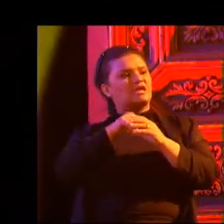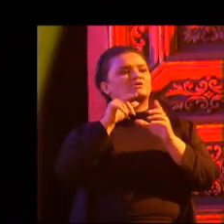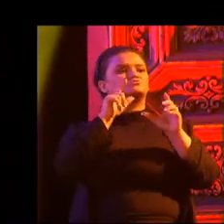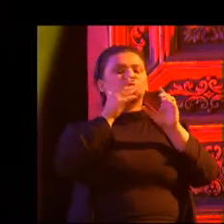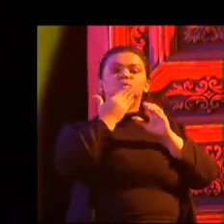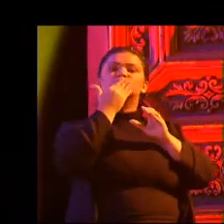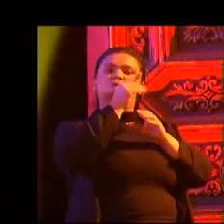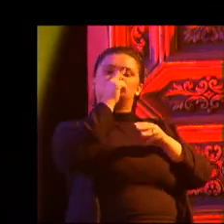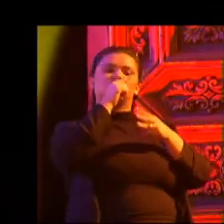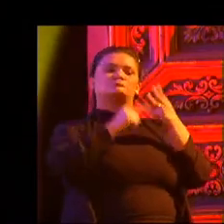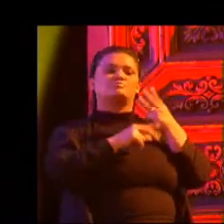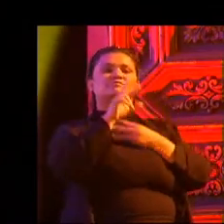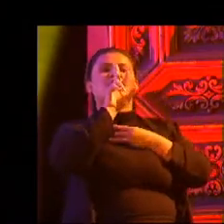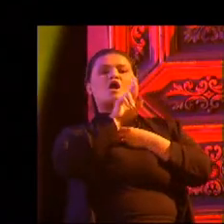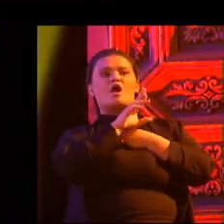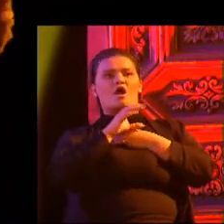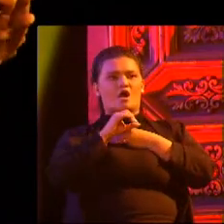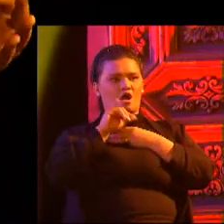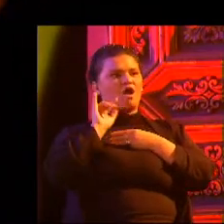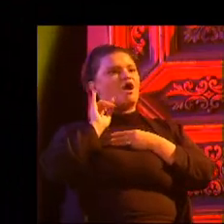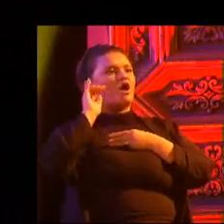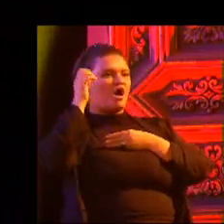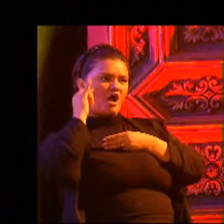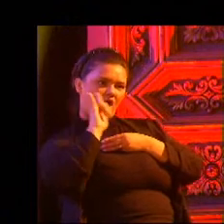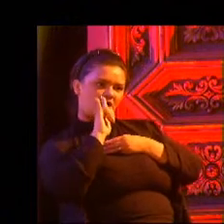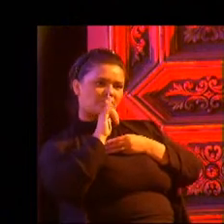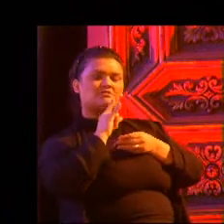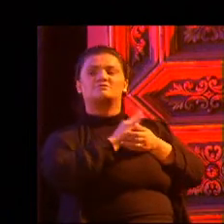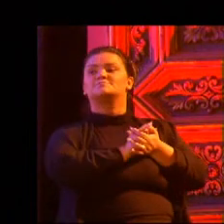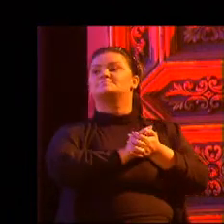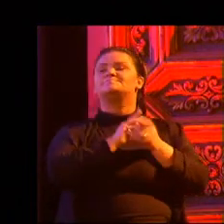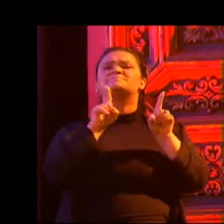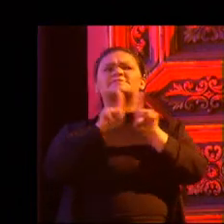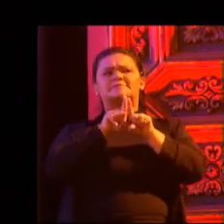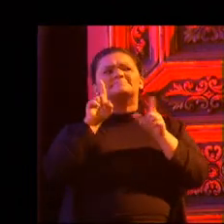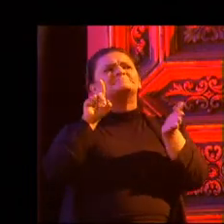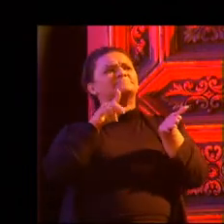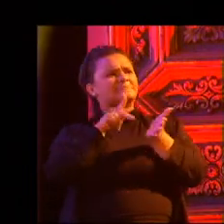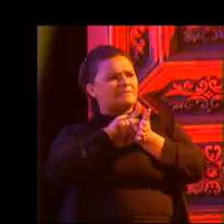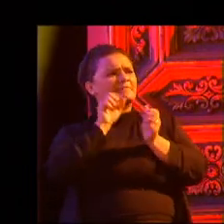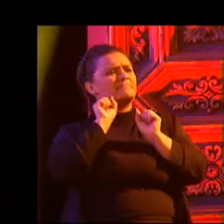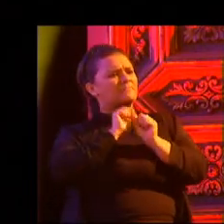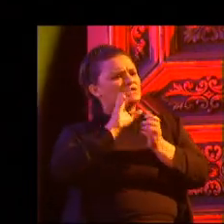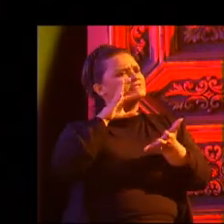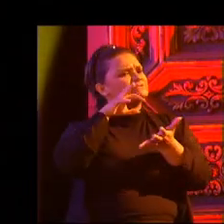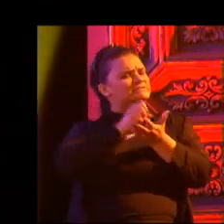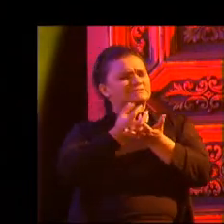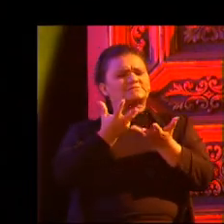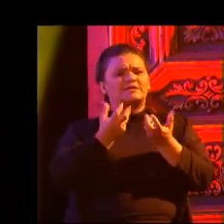o rock, o reggae e o rap, que de fato podem ser considerados pop. É